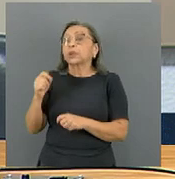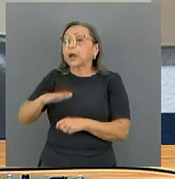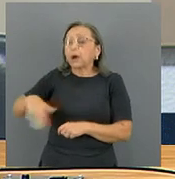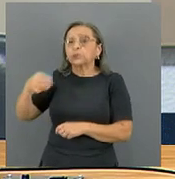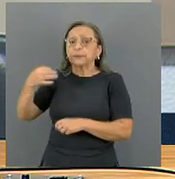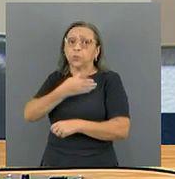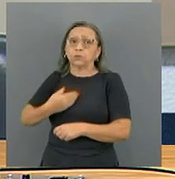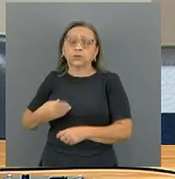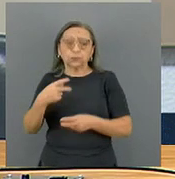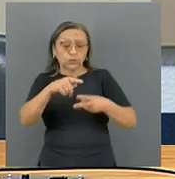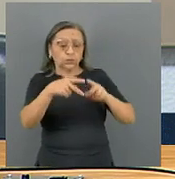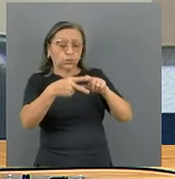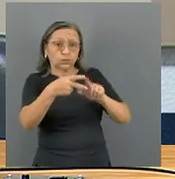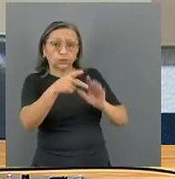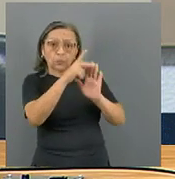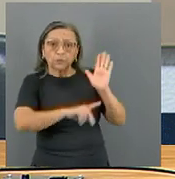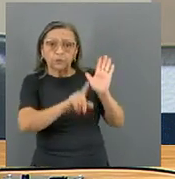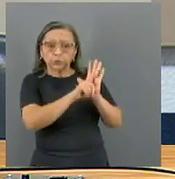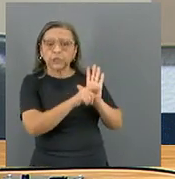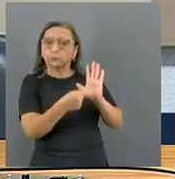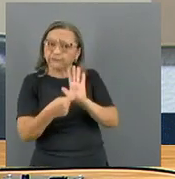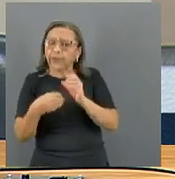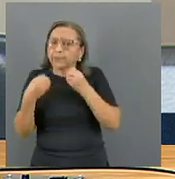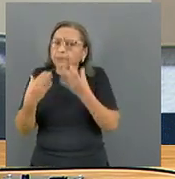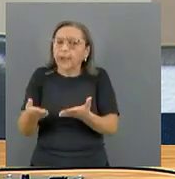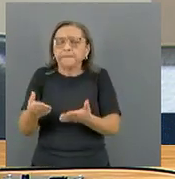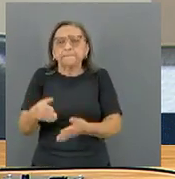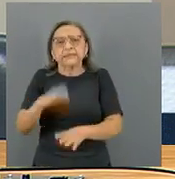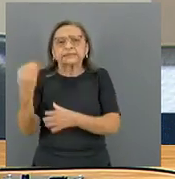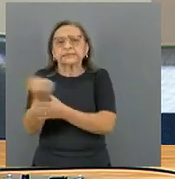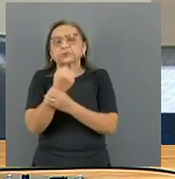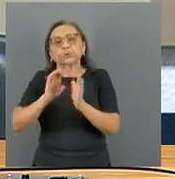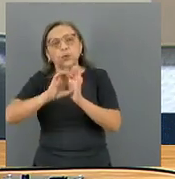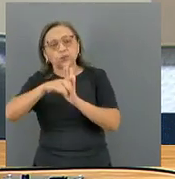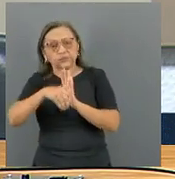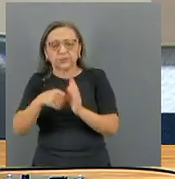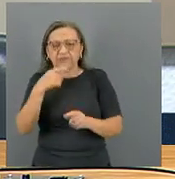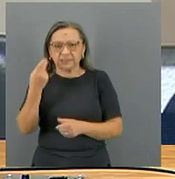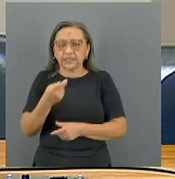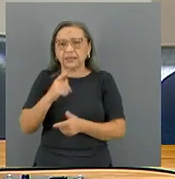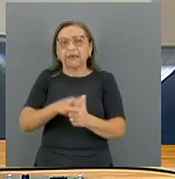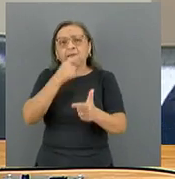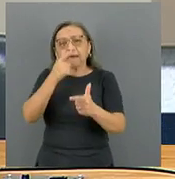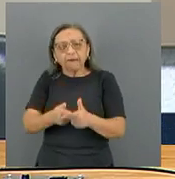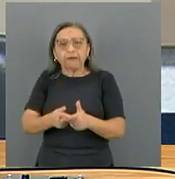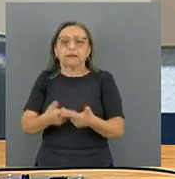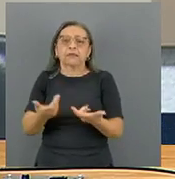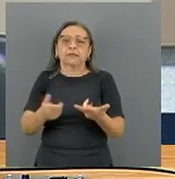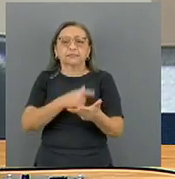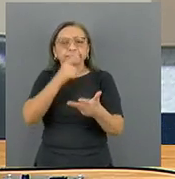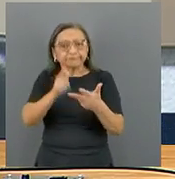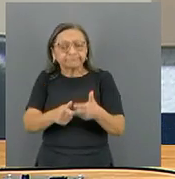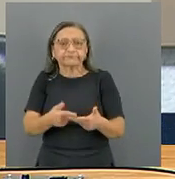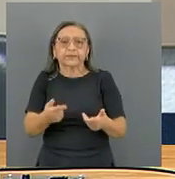trazer mais concretude ao que é esse conceito. Então, no sentido de dizer que é a reiteração delitiva, no